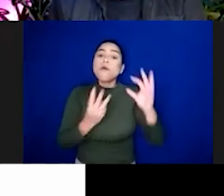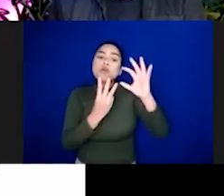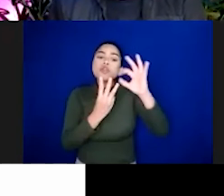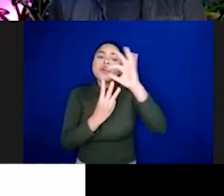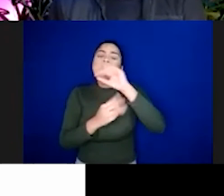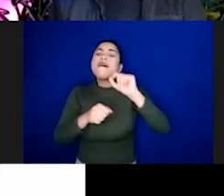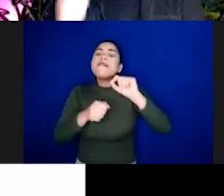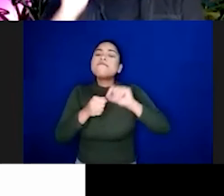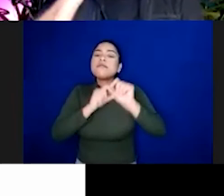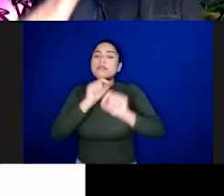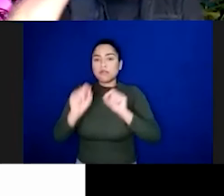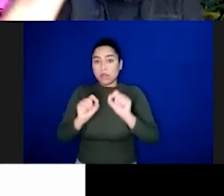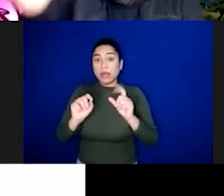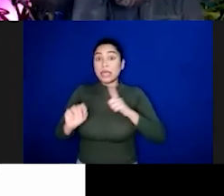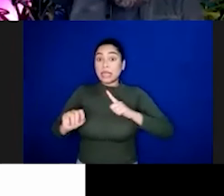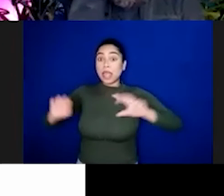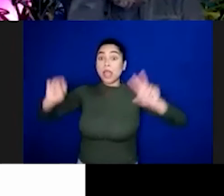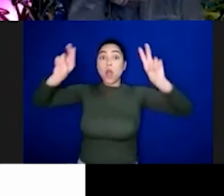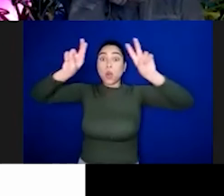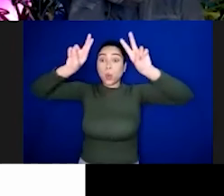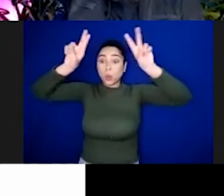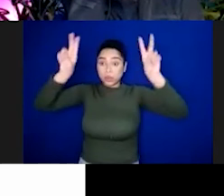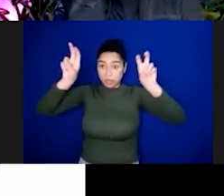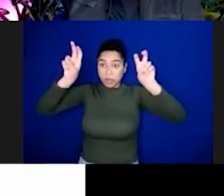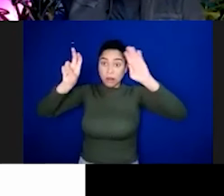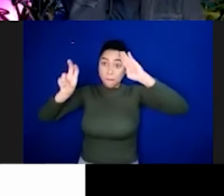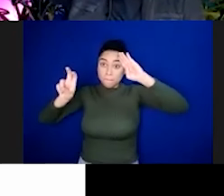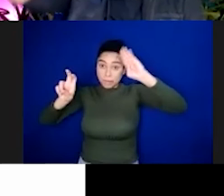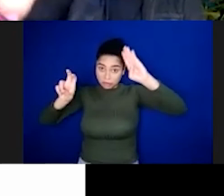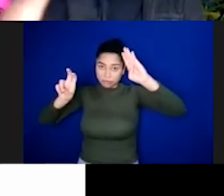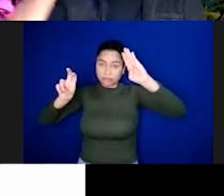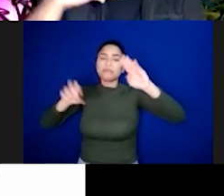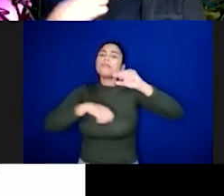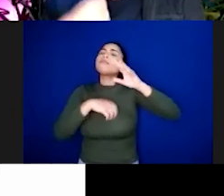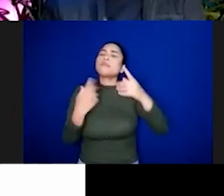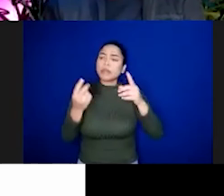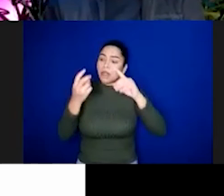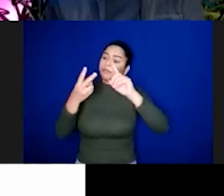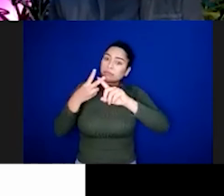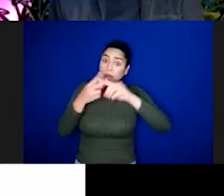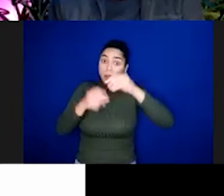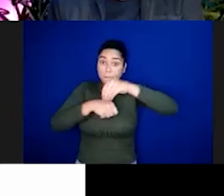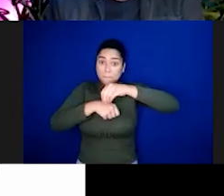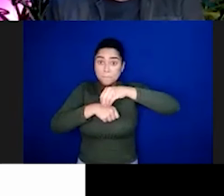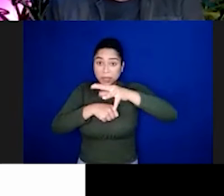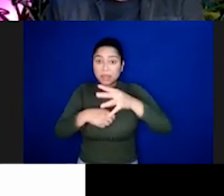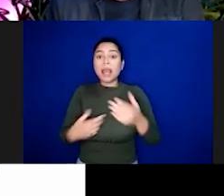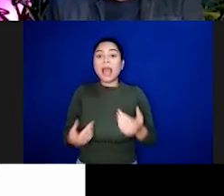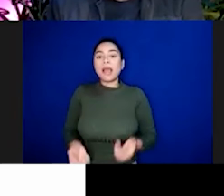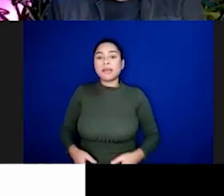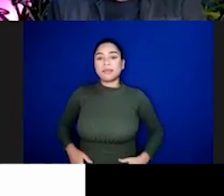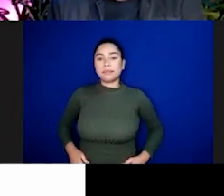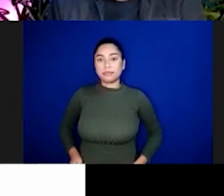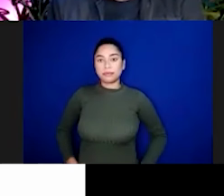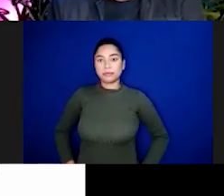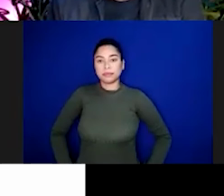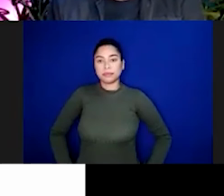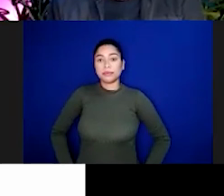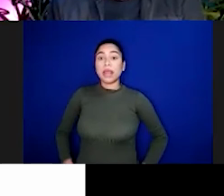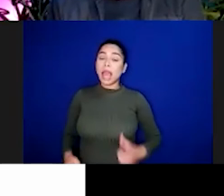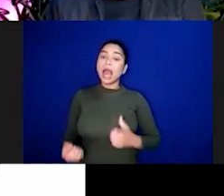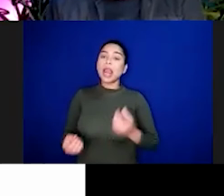ela coloca o tema principal ela faz atrás a mensagem no caso ela colocou um símbolo um ícone ali se